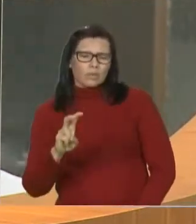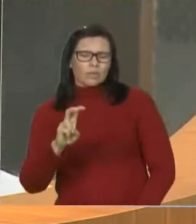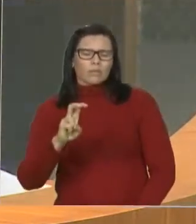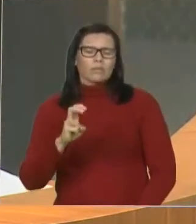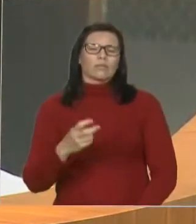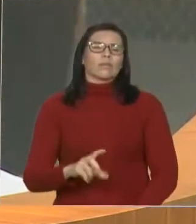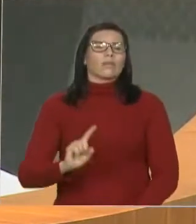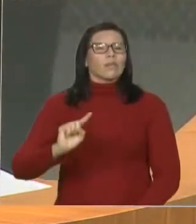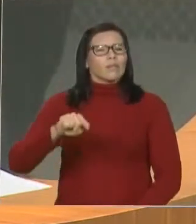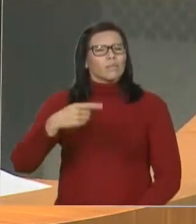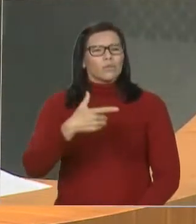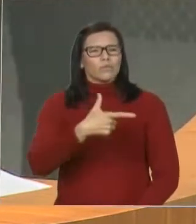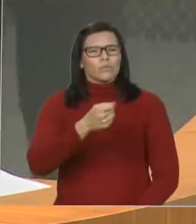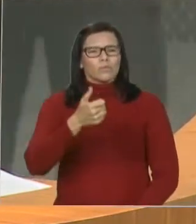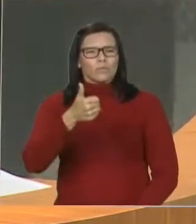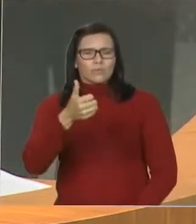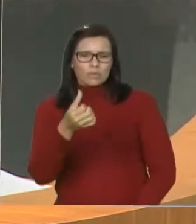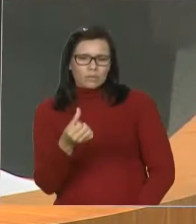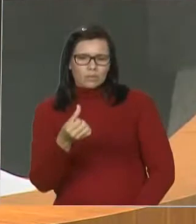2017.